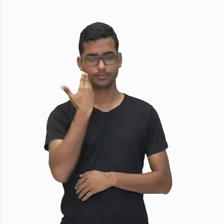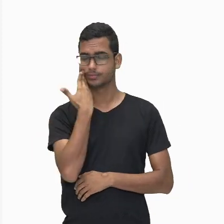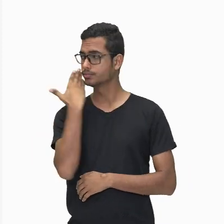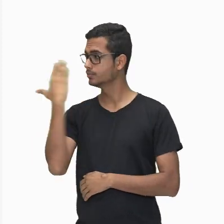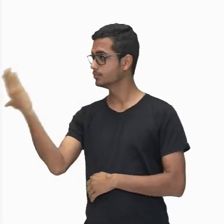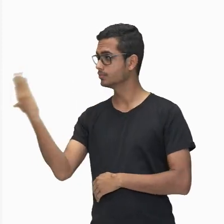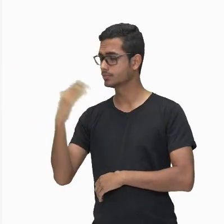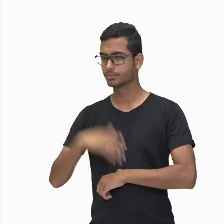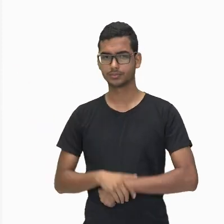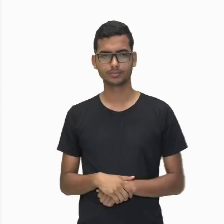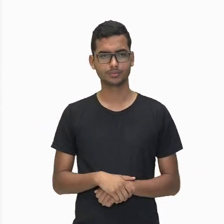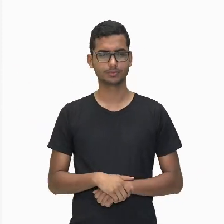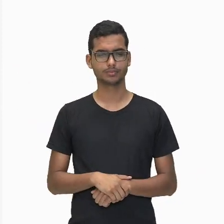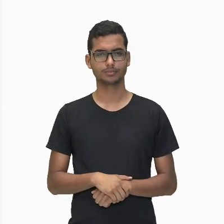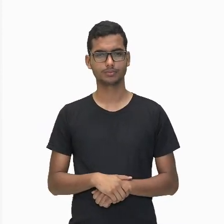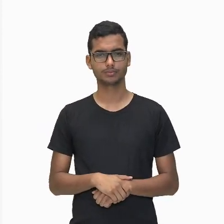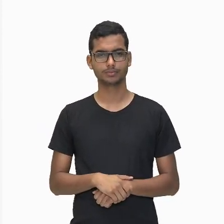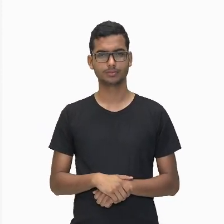Falando agora aí